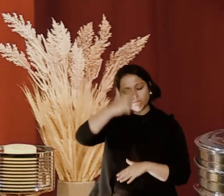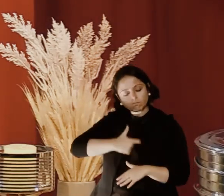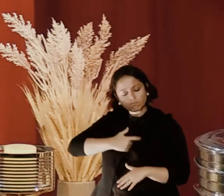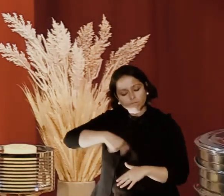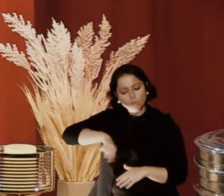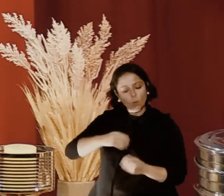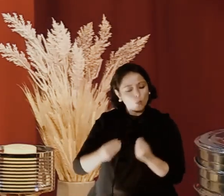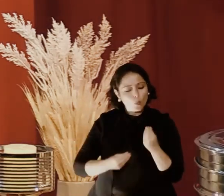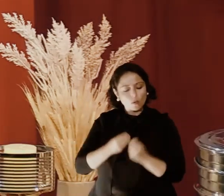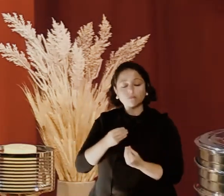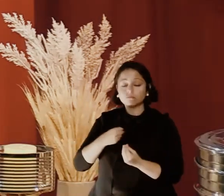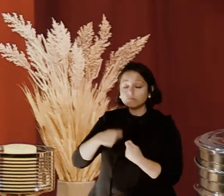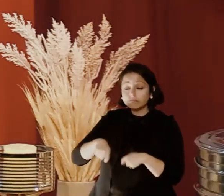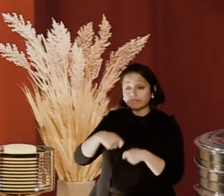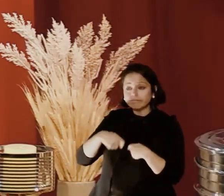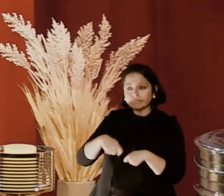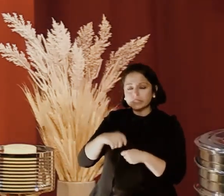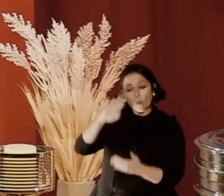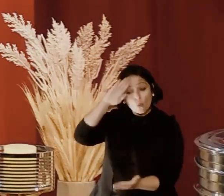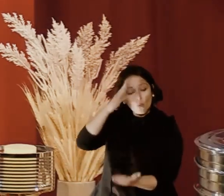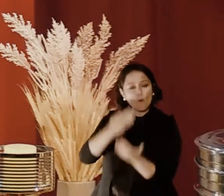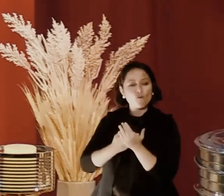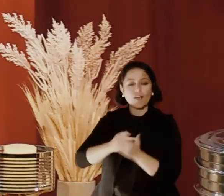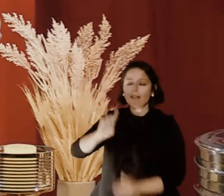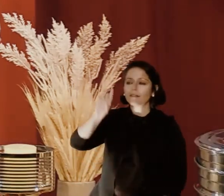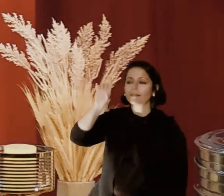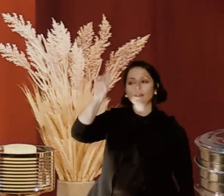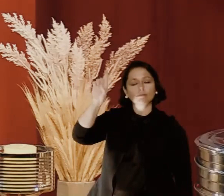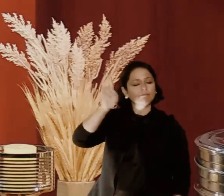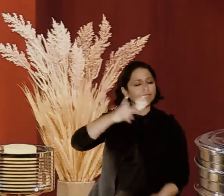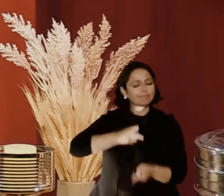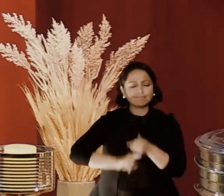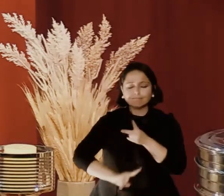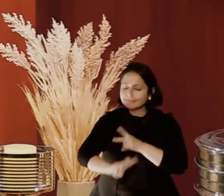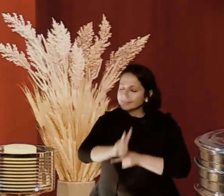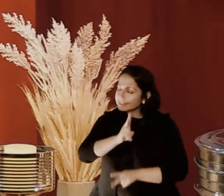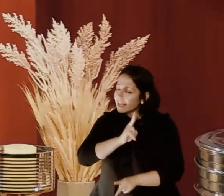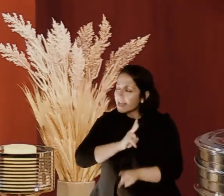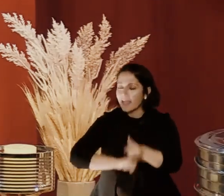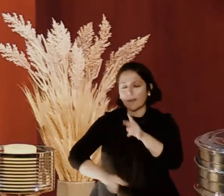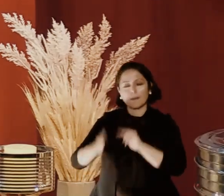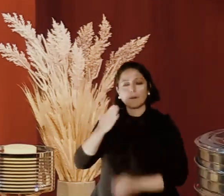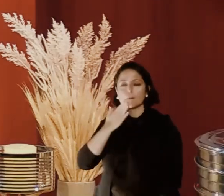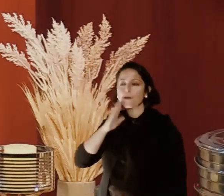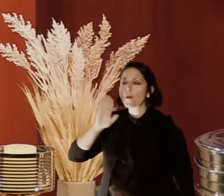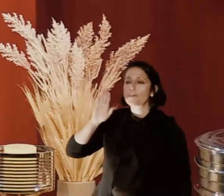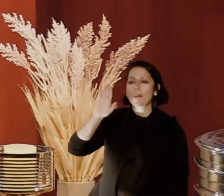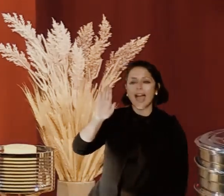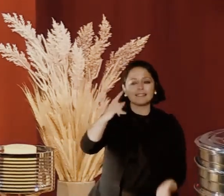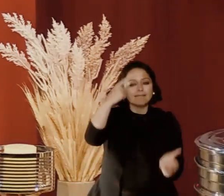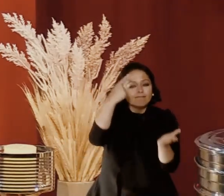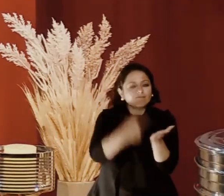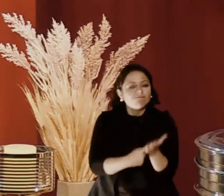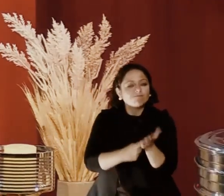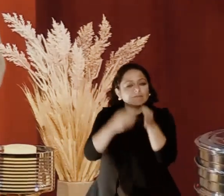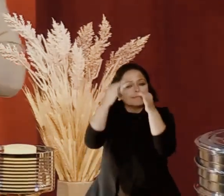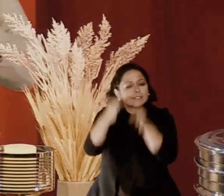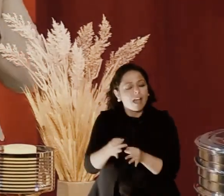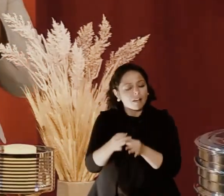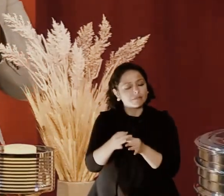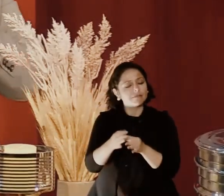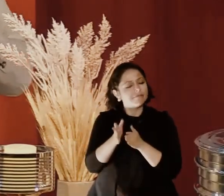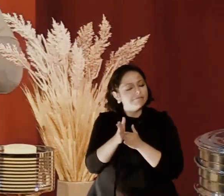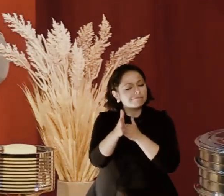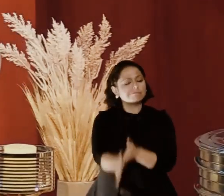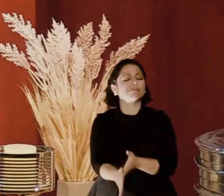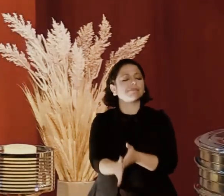cumprida, devemos então confiar que Deus sempre vai cumprir as suas promessas. O que